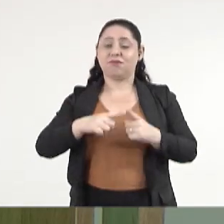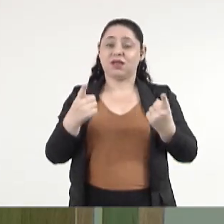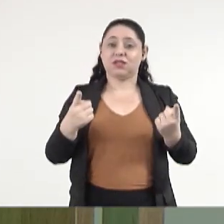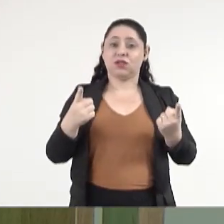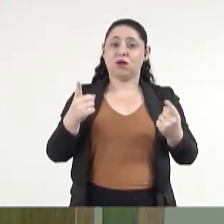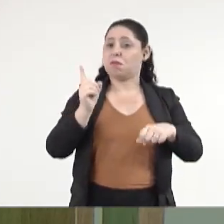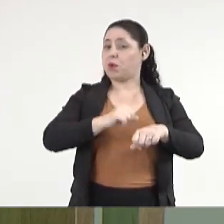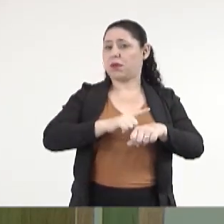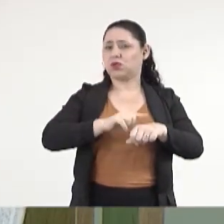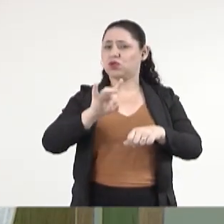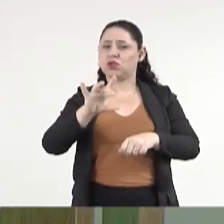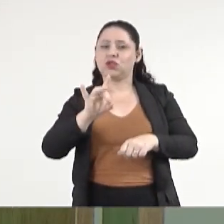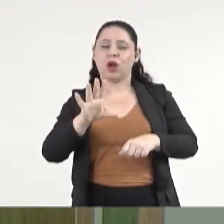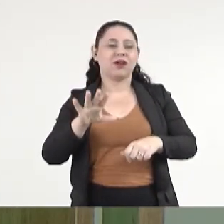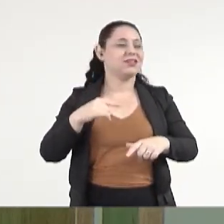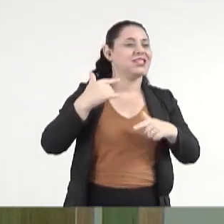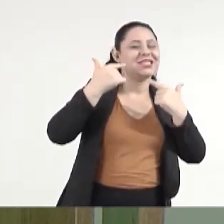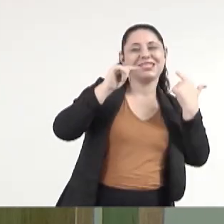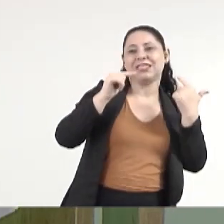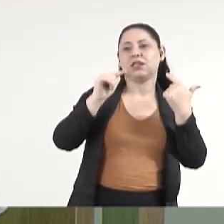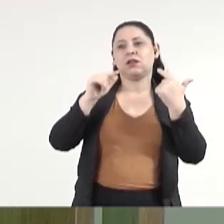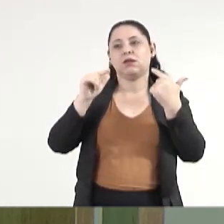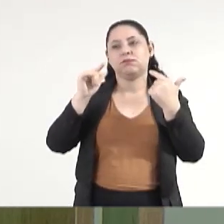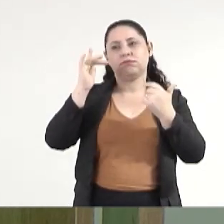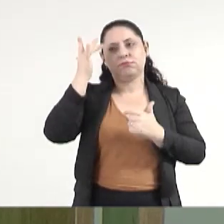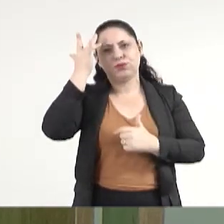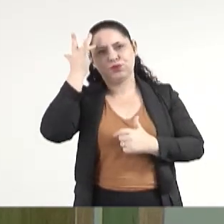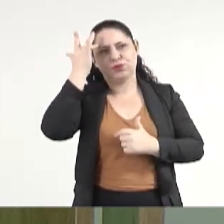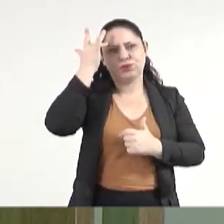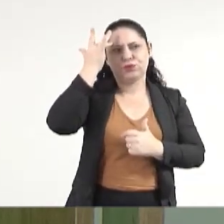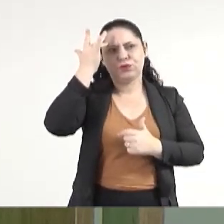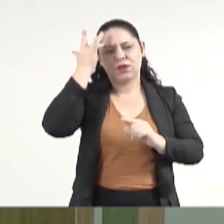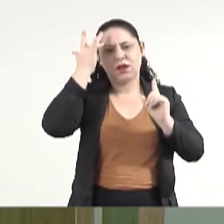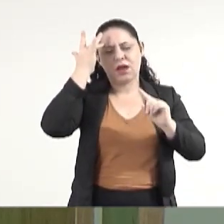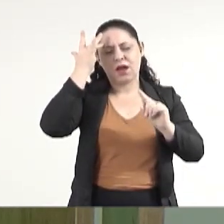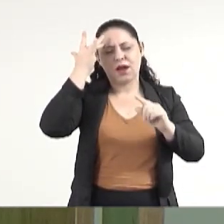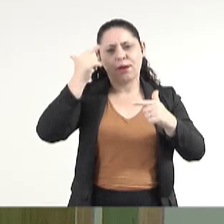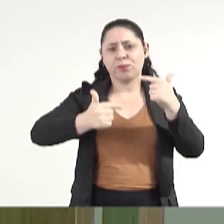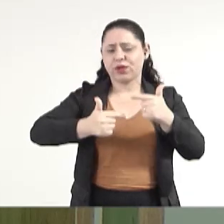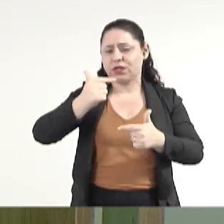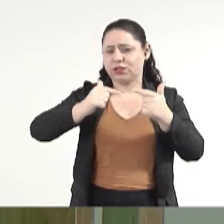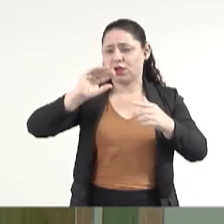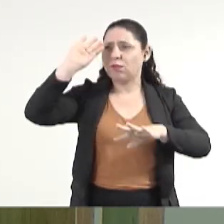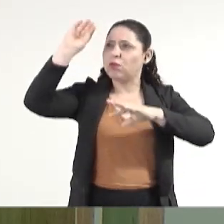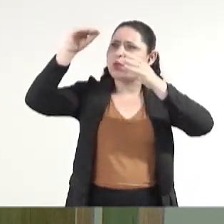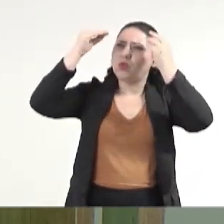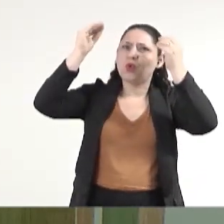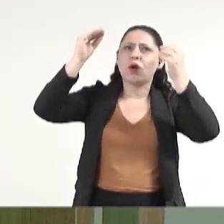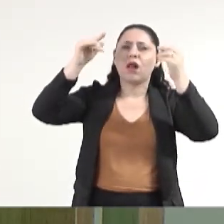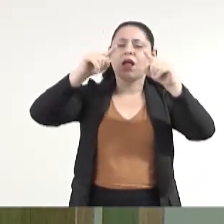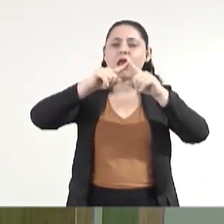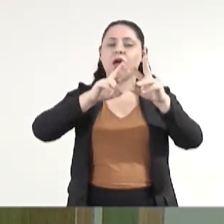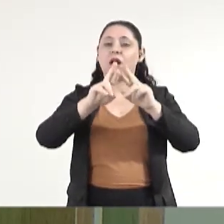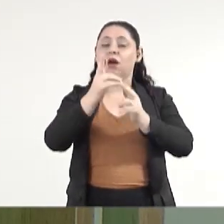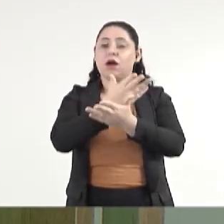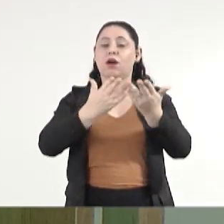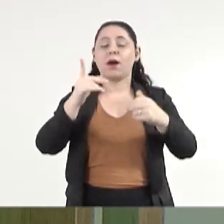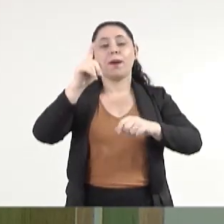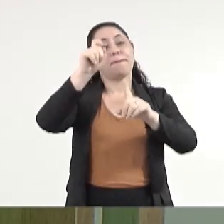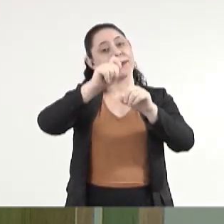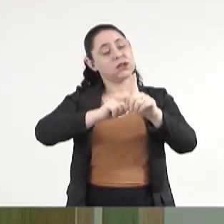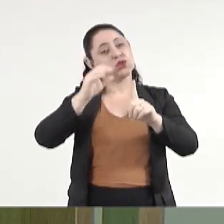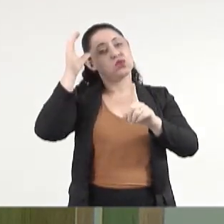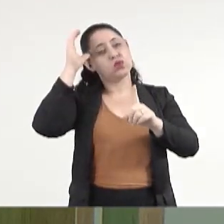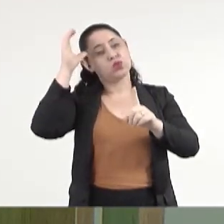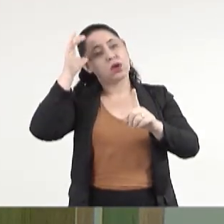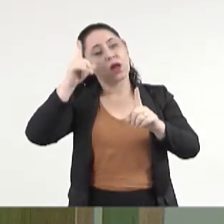mas não é um momento só da gente se divertir, mas um momento da gente refletir. E essa política do reggae, ela é uma política que também tem muita relação com esse mês